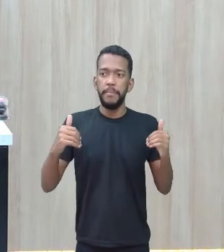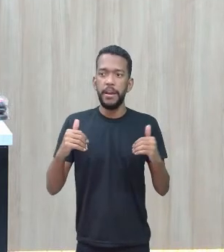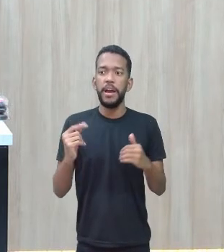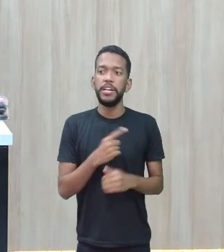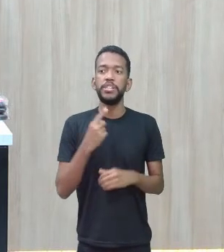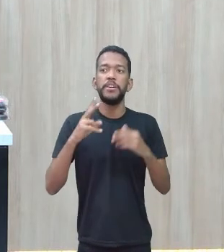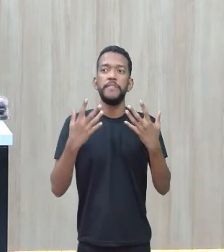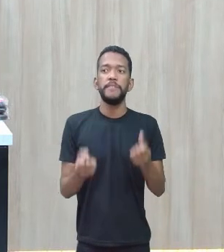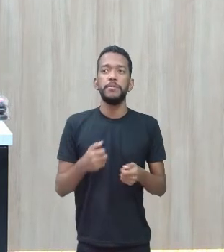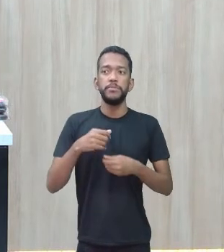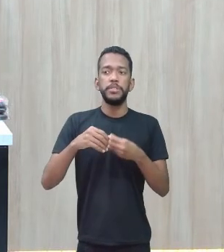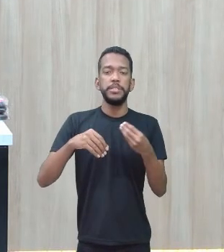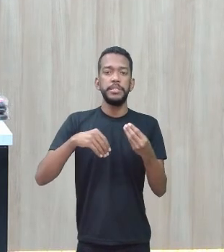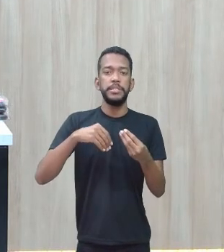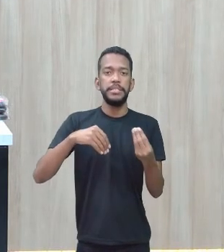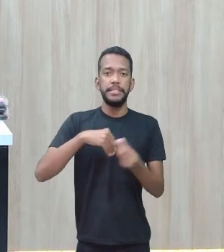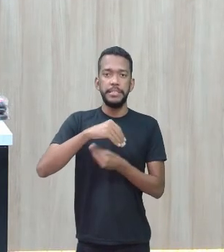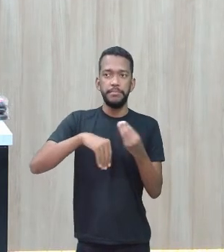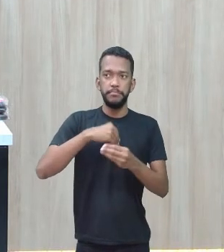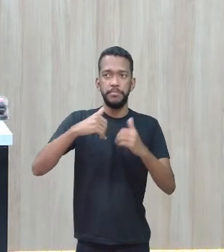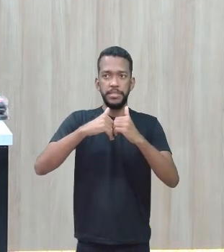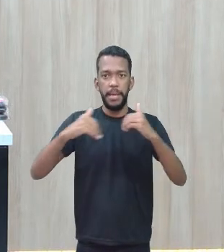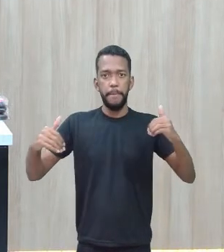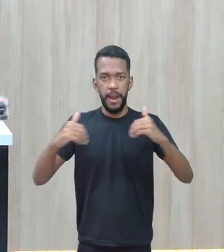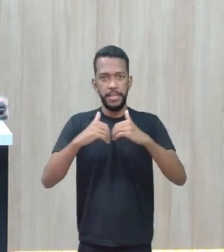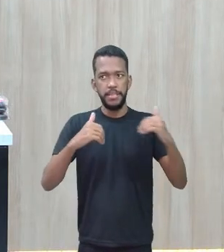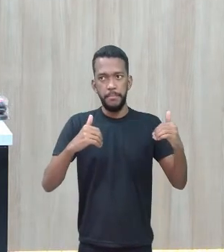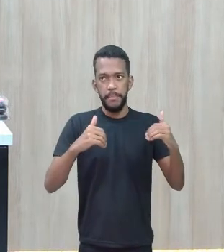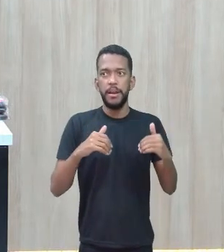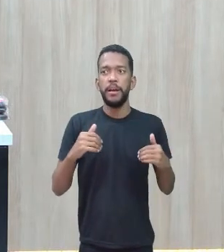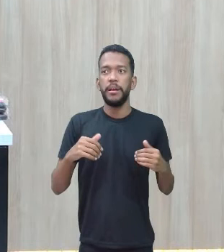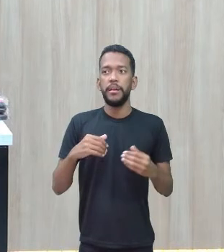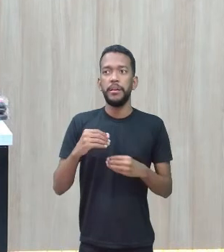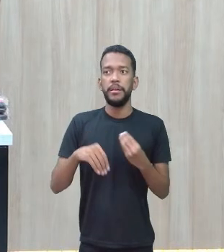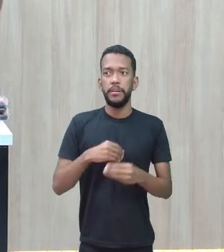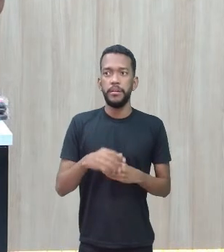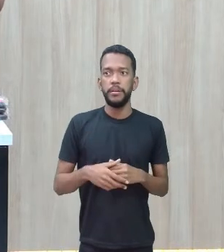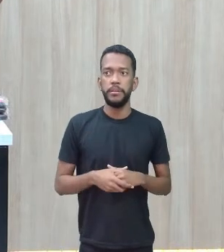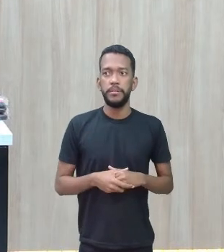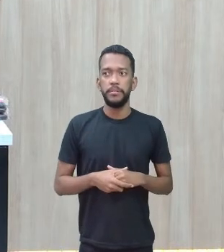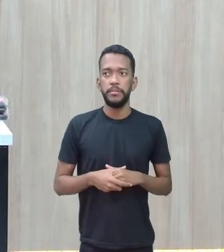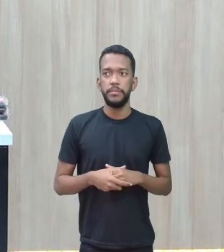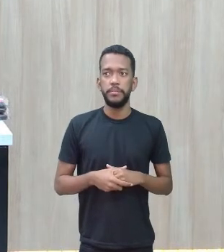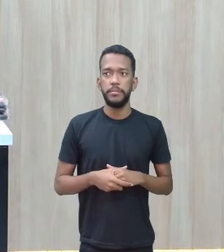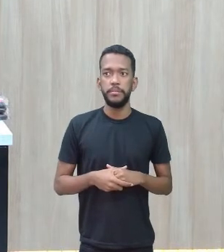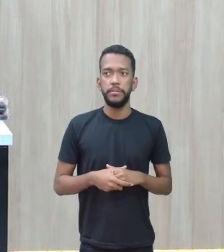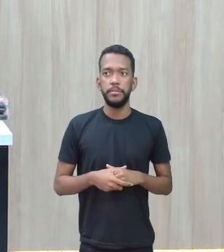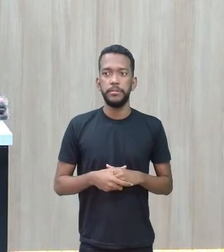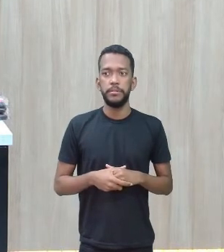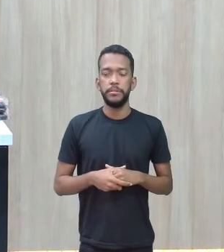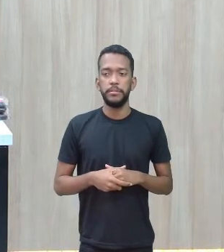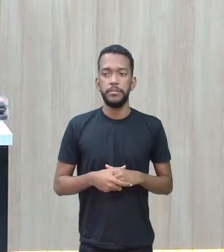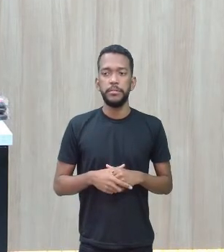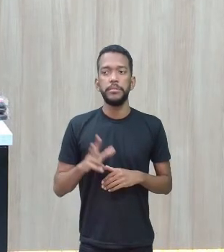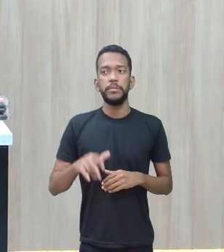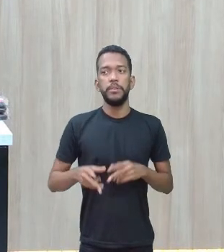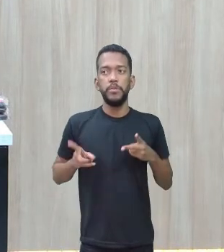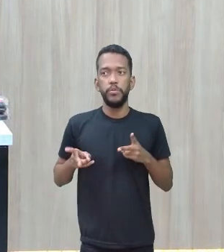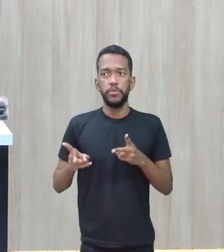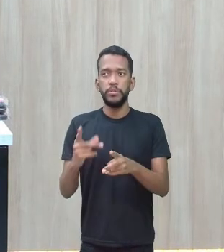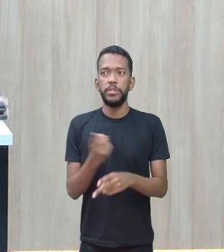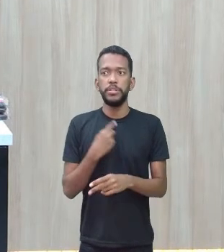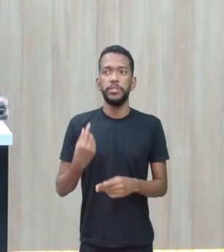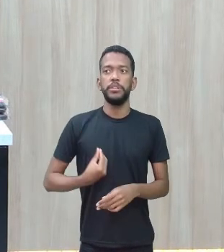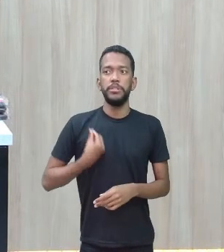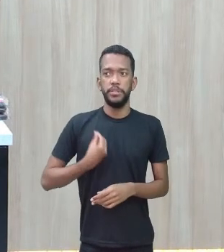vamos trabalhar com separação de mistura. Então, a separação de mistura é a continuação do que a gente está